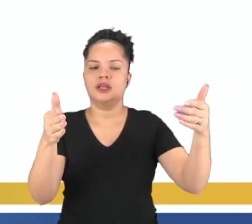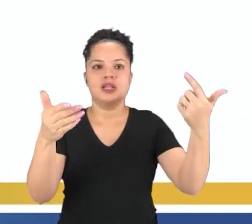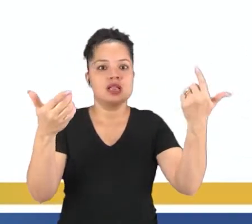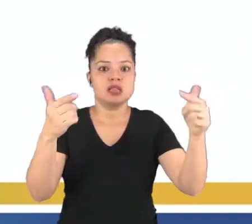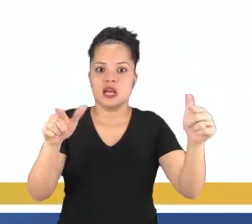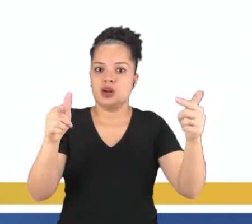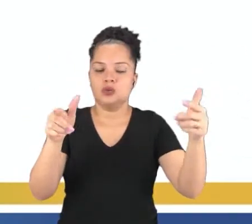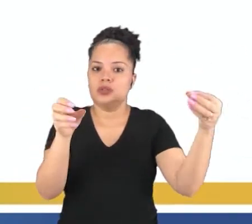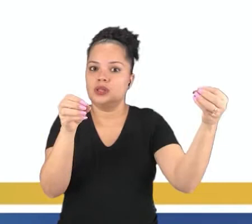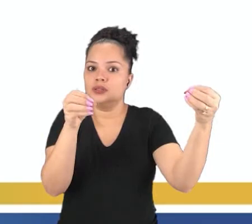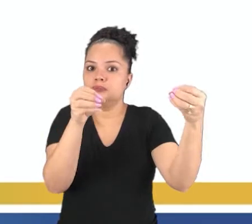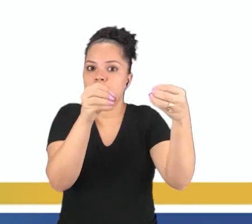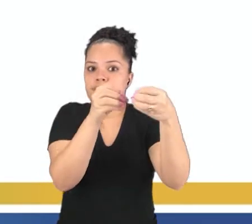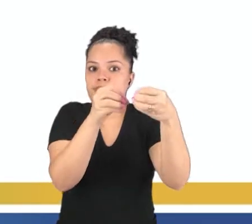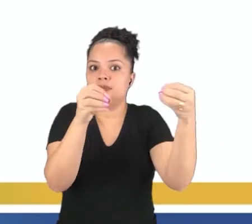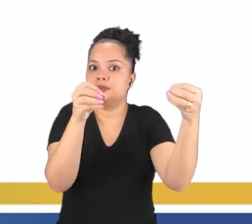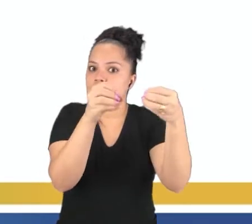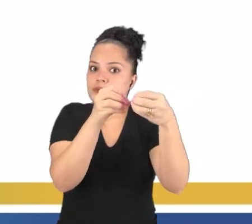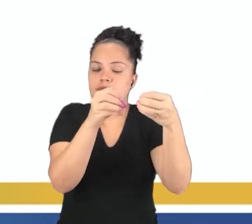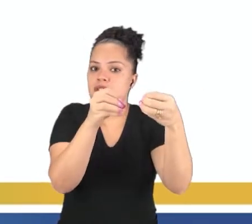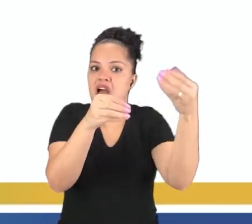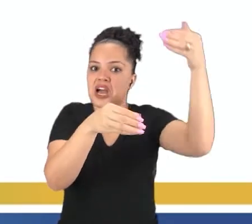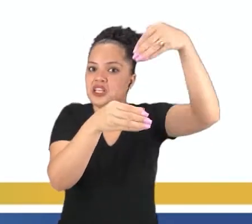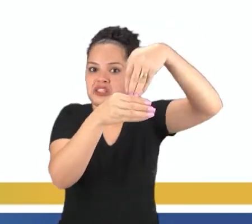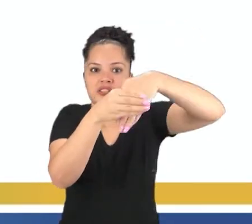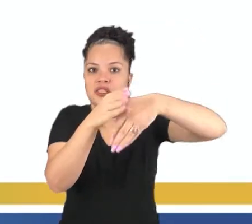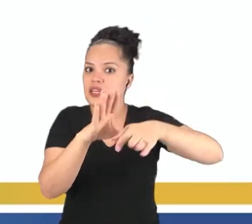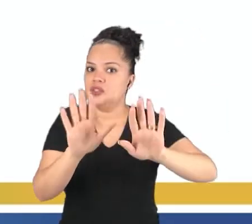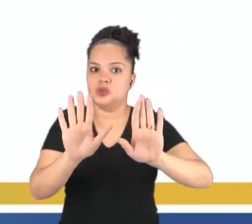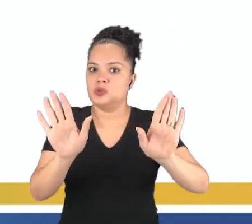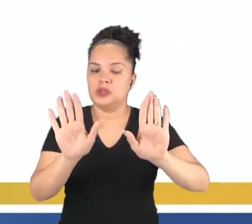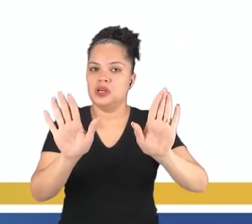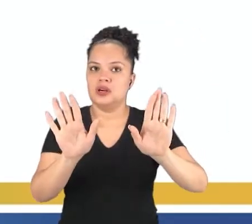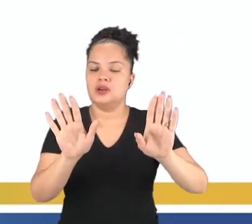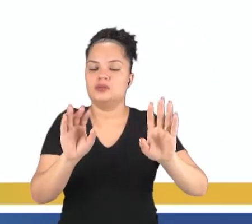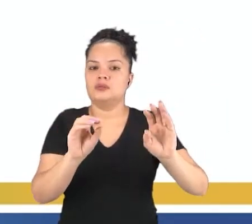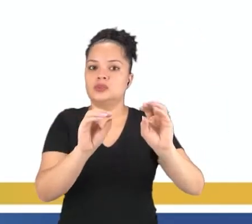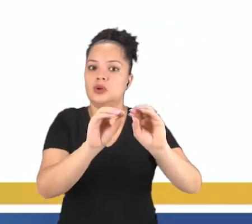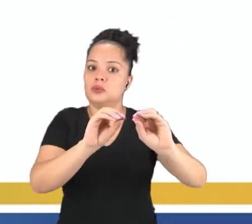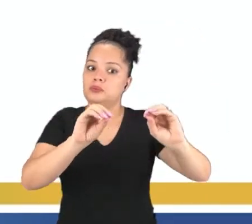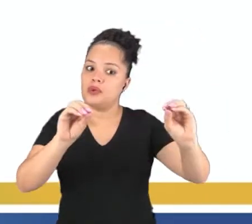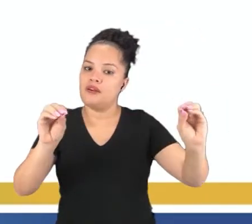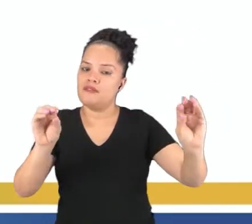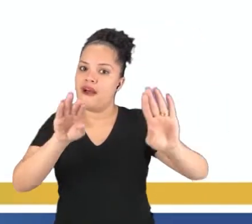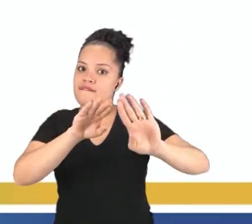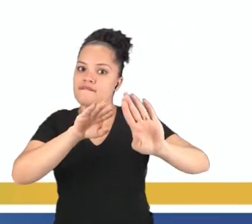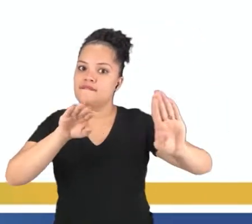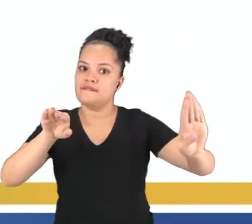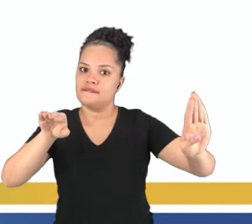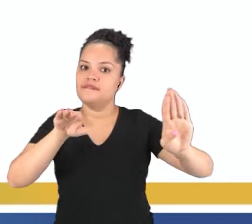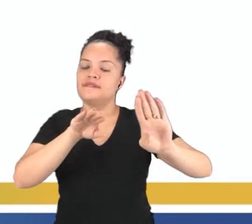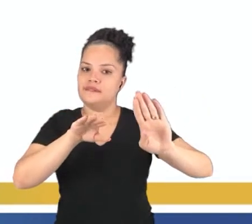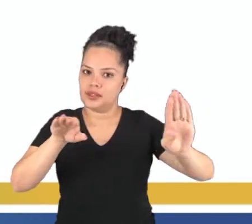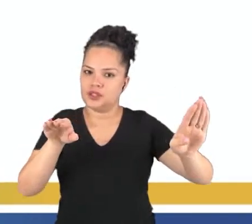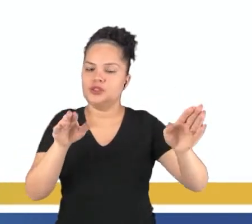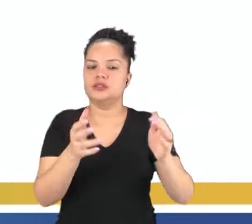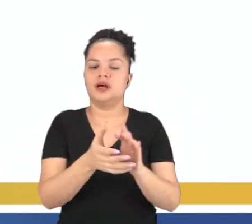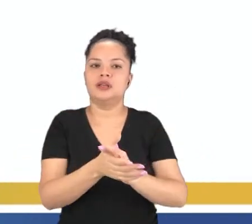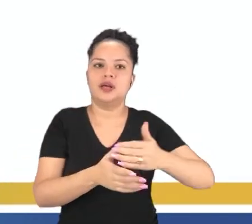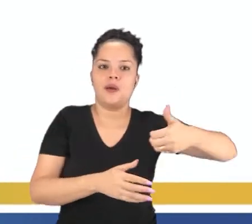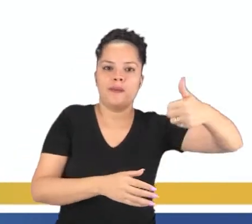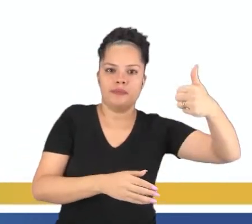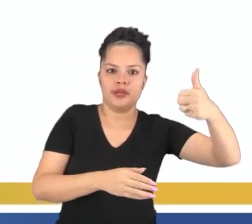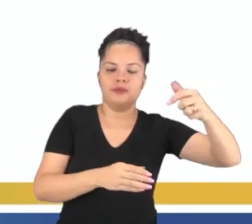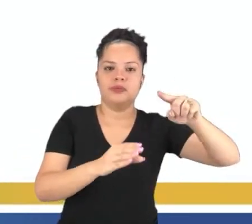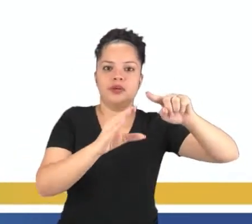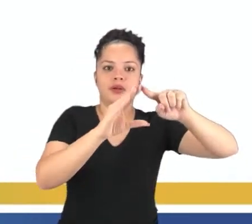tenho uma delas dentro da outra. Elas são externas, ok? Elas estão afastadas uma da outra. Então a primeira posição relativa